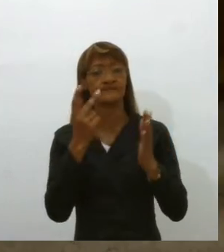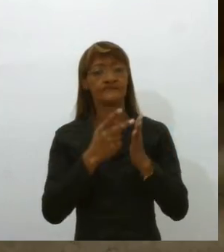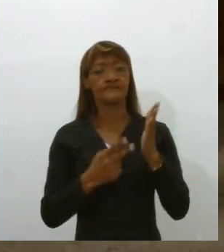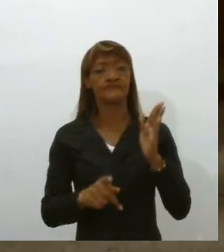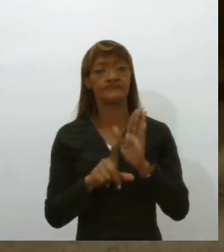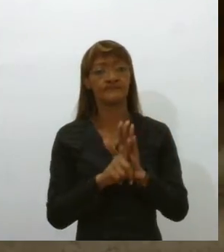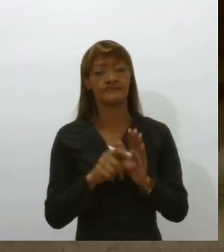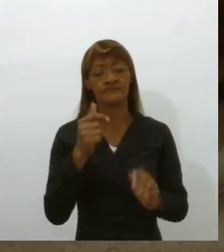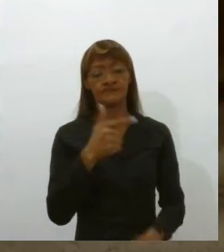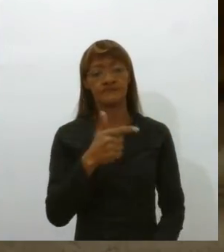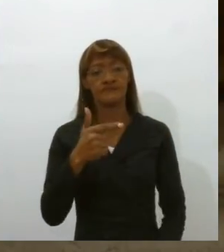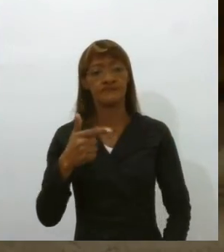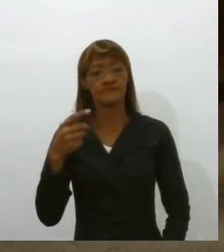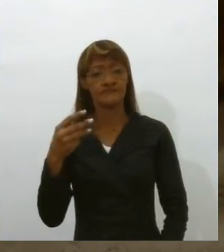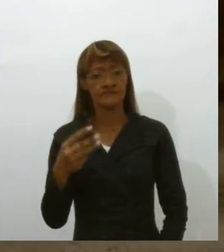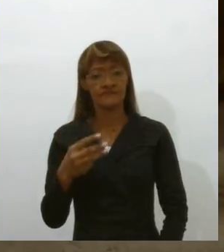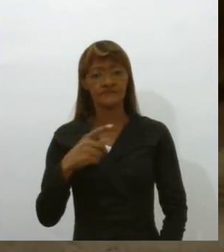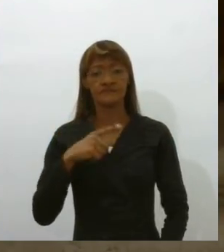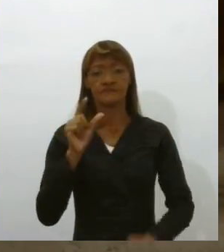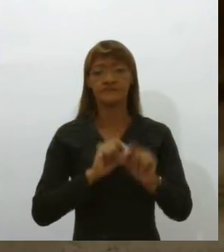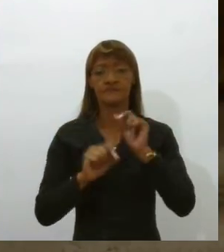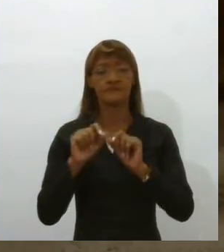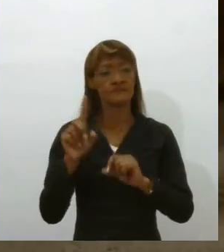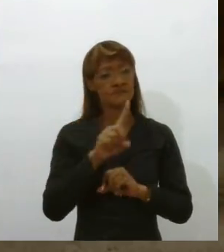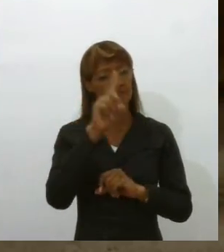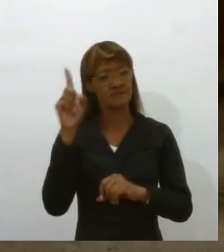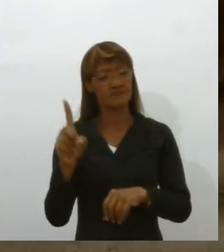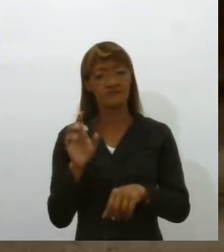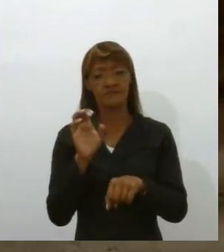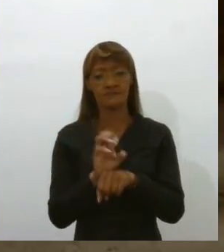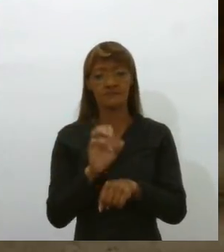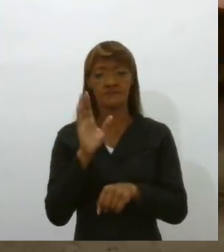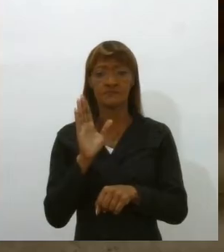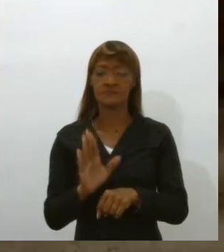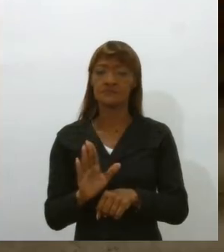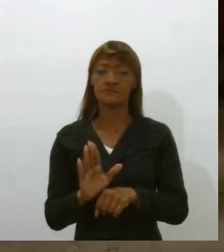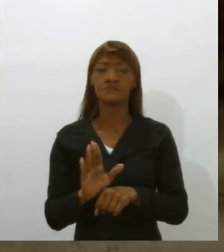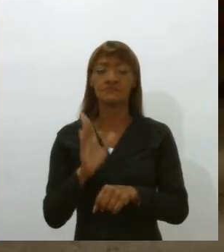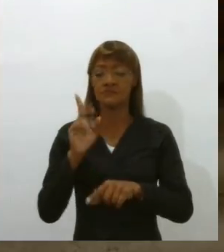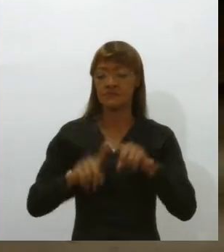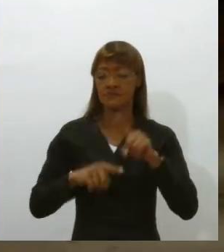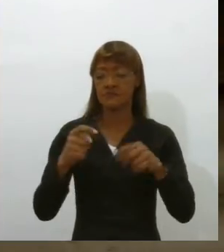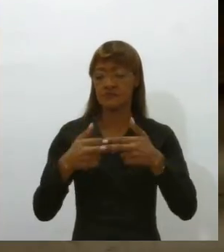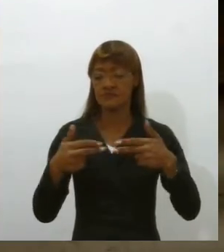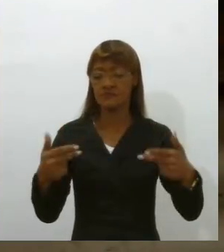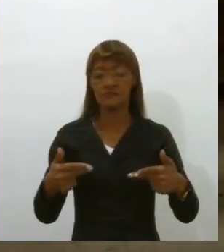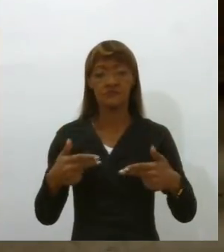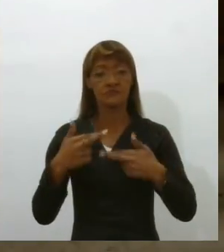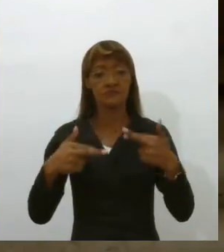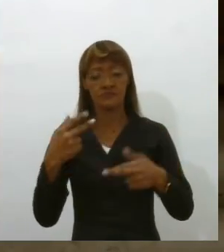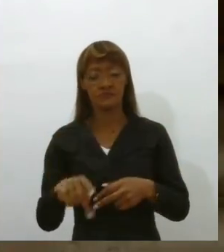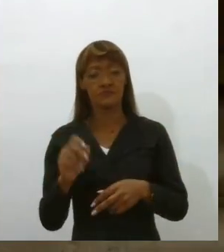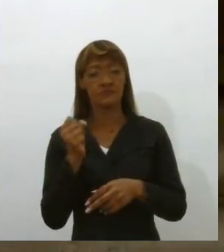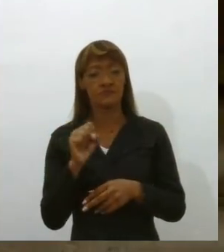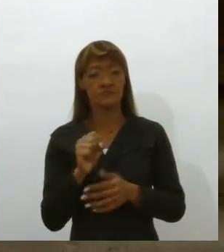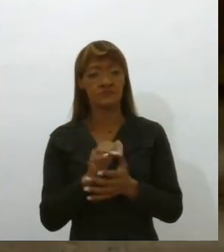223, que institui o Dia Estadual do Catador e Catadora de Materiais Recicláveis em Sergipe. O projeto foi